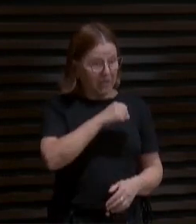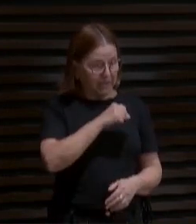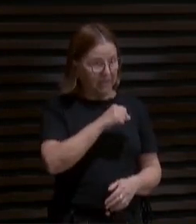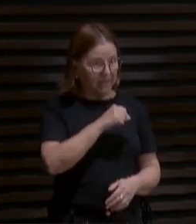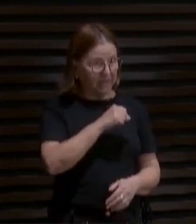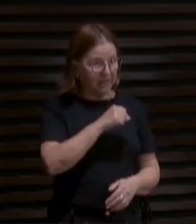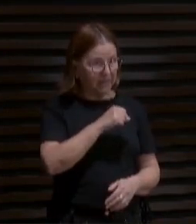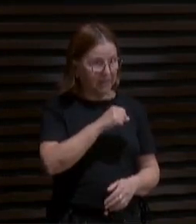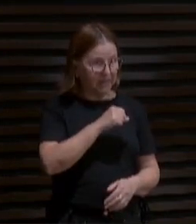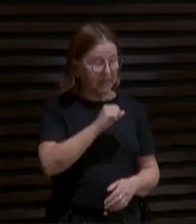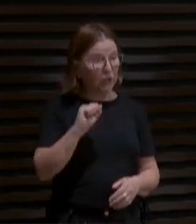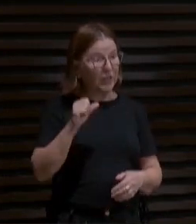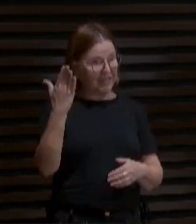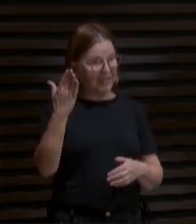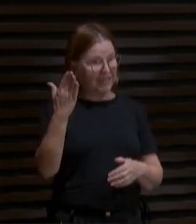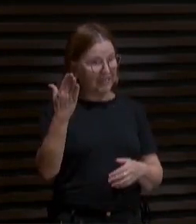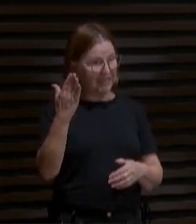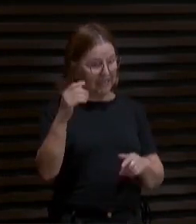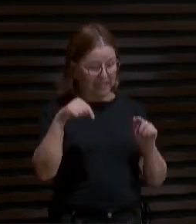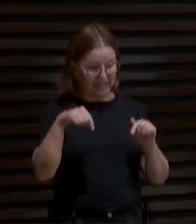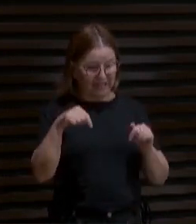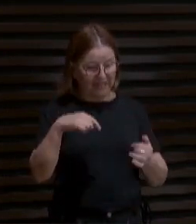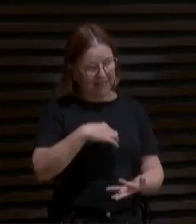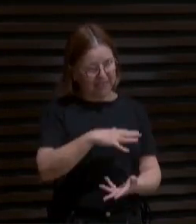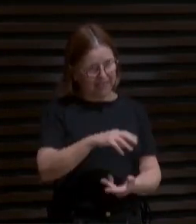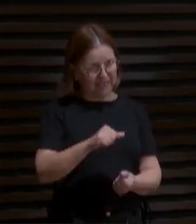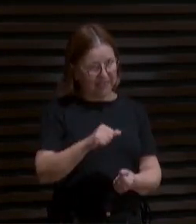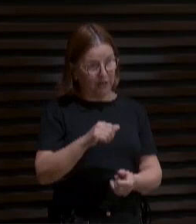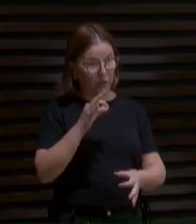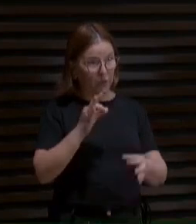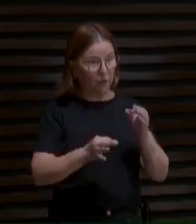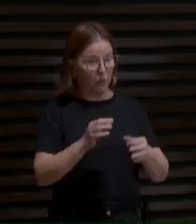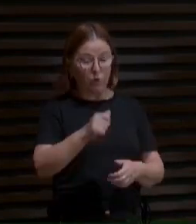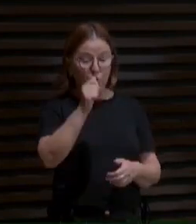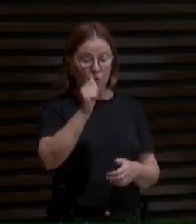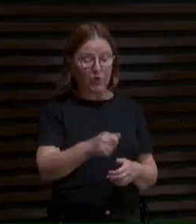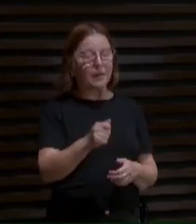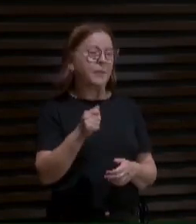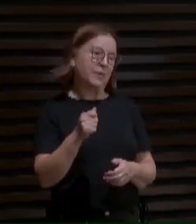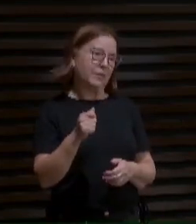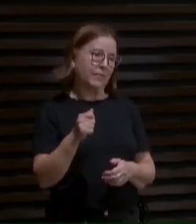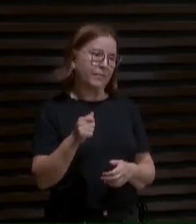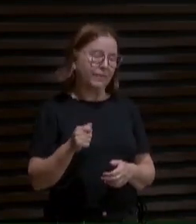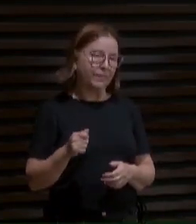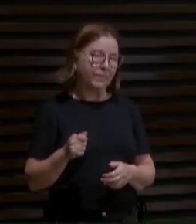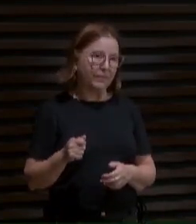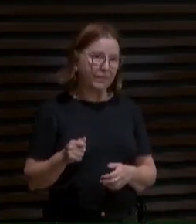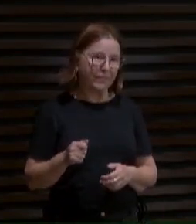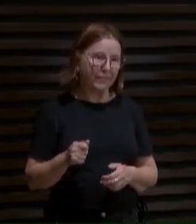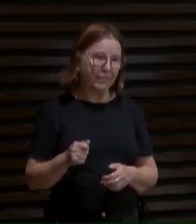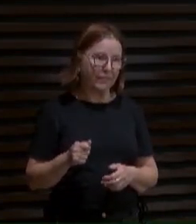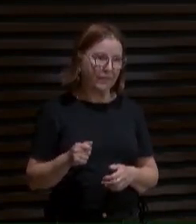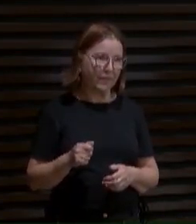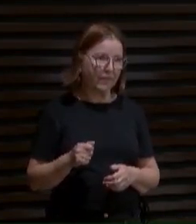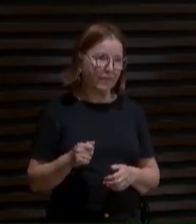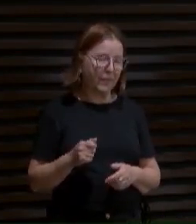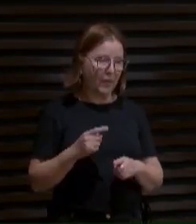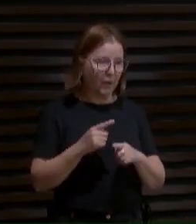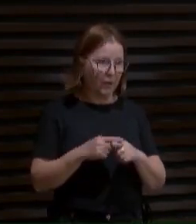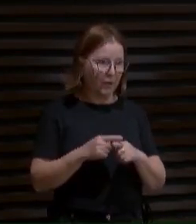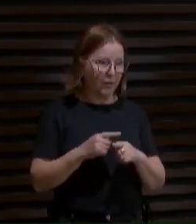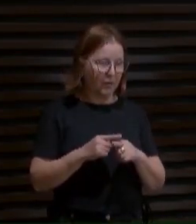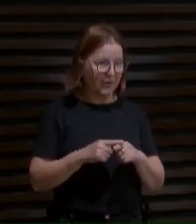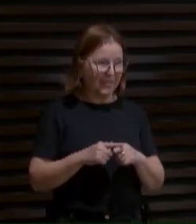que vai cair sobre a terra, no julgamento, porque Ele diz que vai fazer